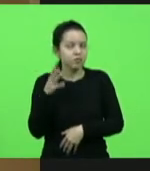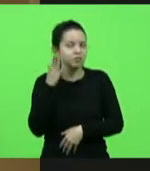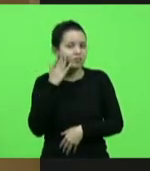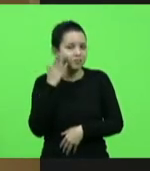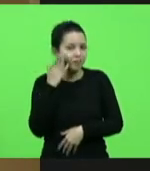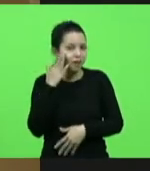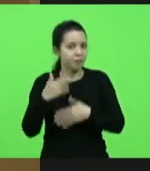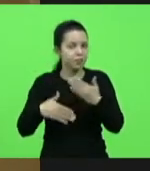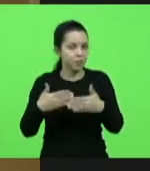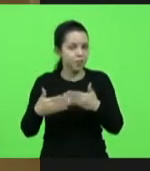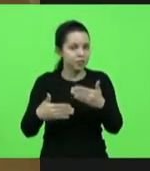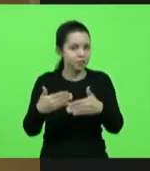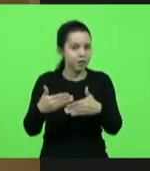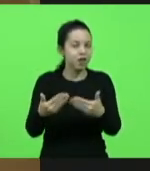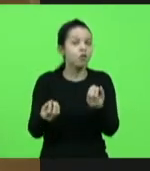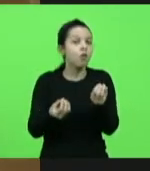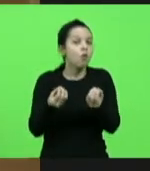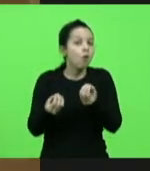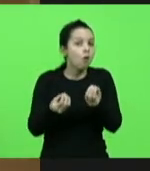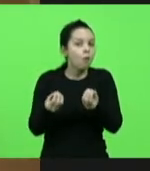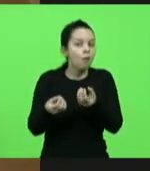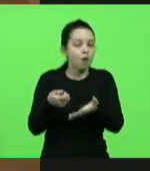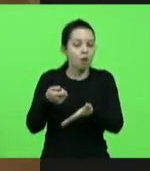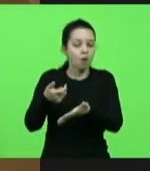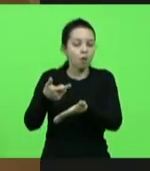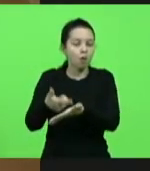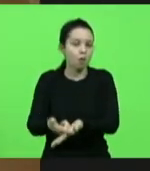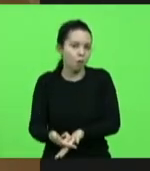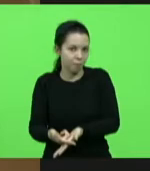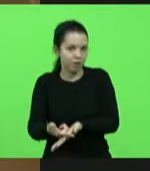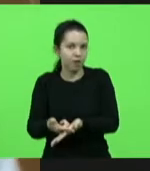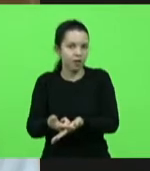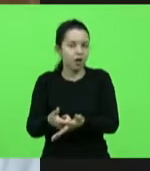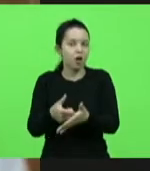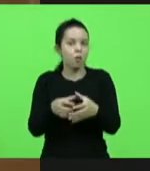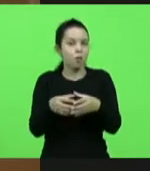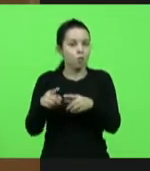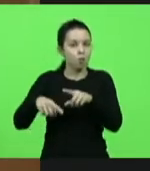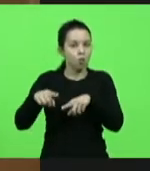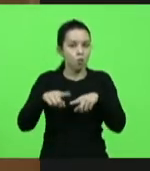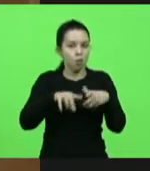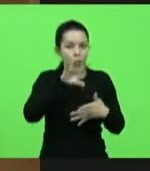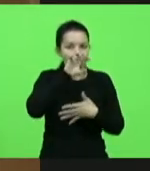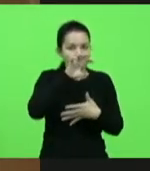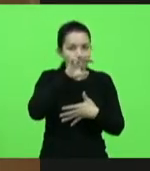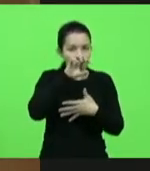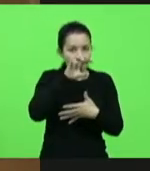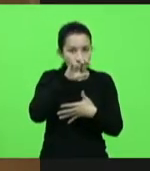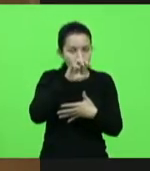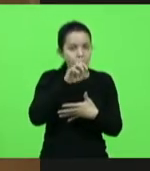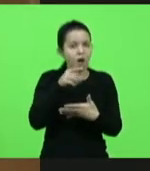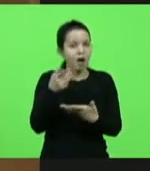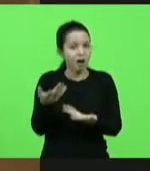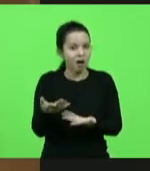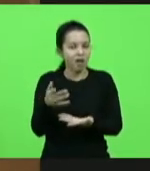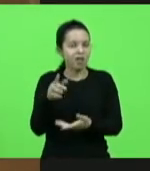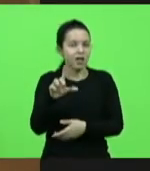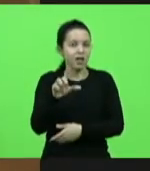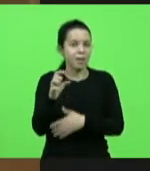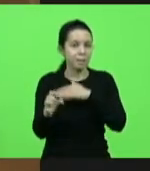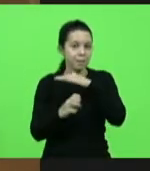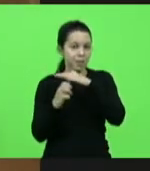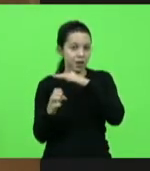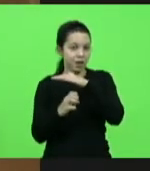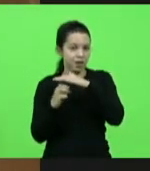é a compra de respiradores fantasmas da Hidera, a empresa ali da Araranguá, que levou 2,5 milhões de